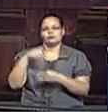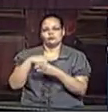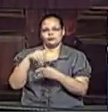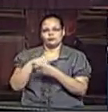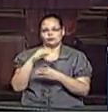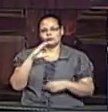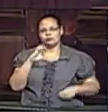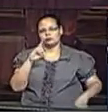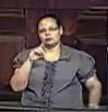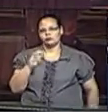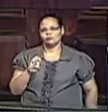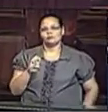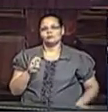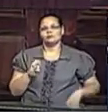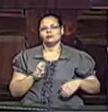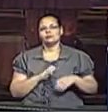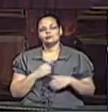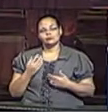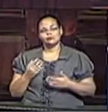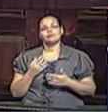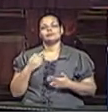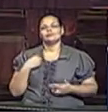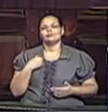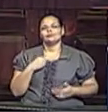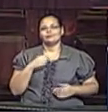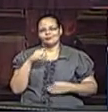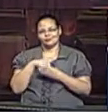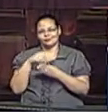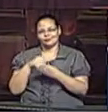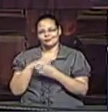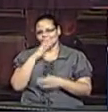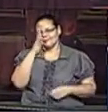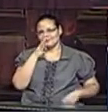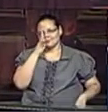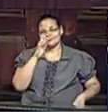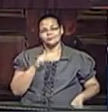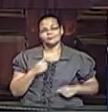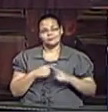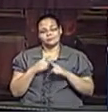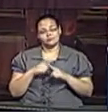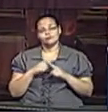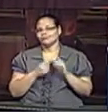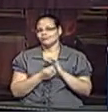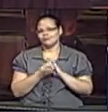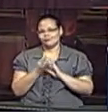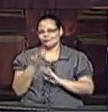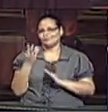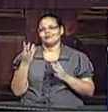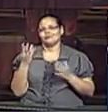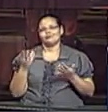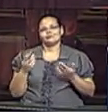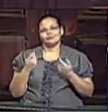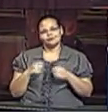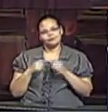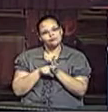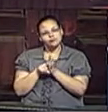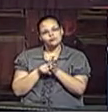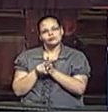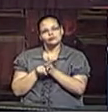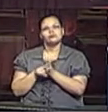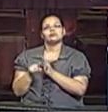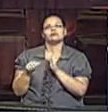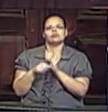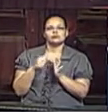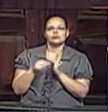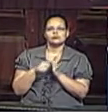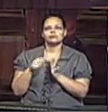uma questão que dá para votar a toque de caixa, porque envolve muito mais questões do que parece. Então, foi um